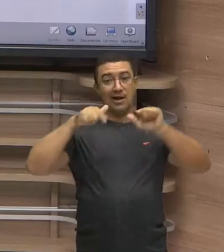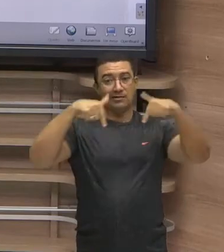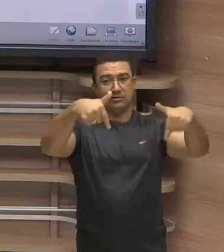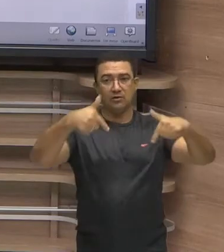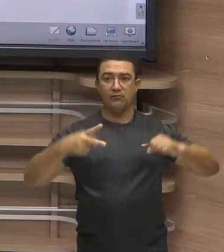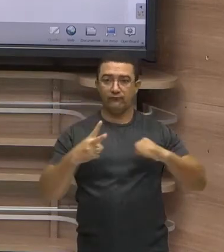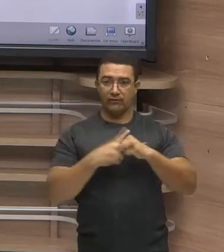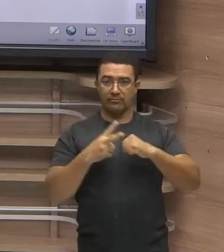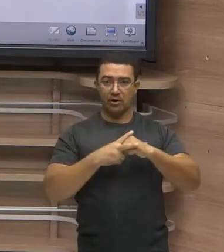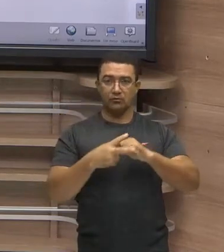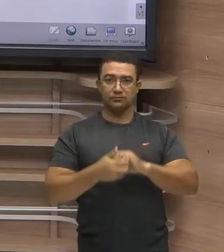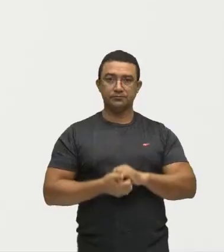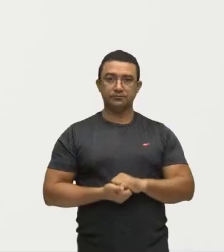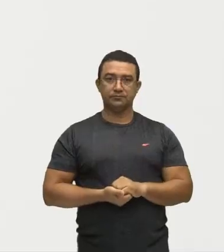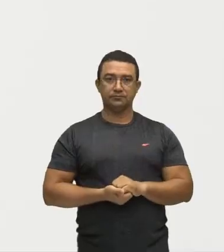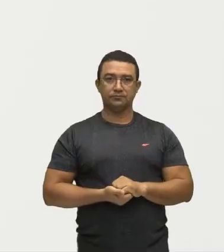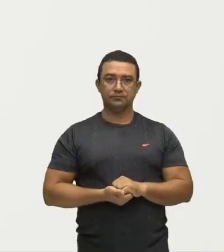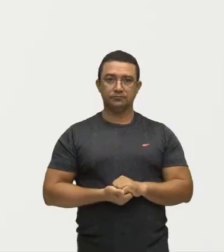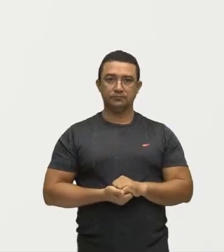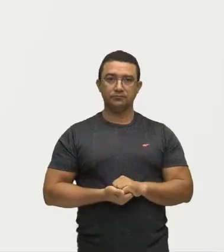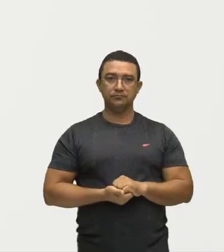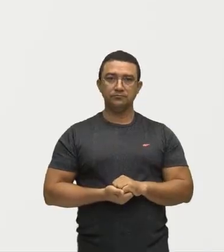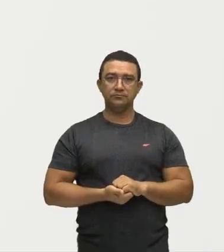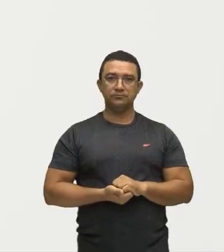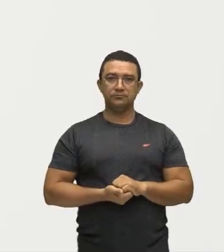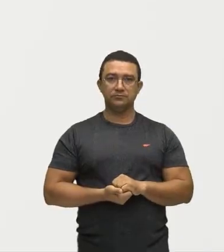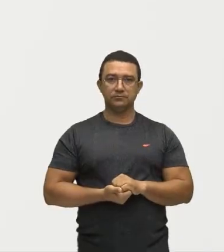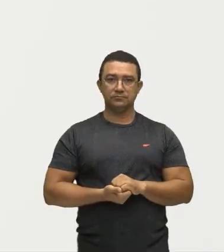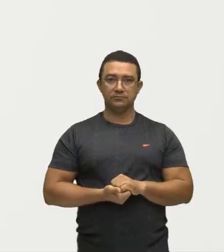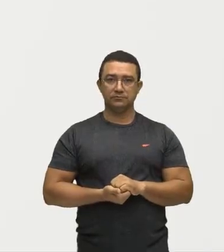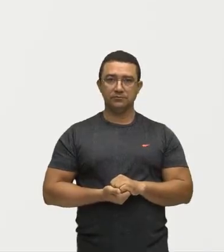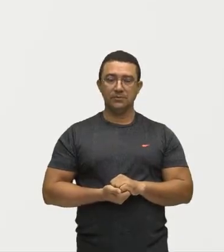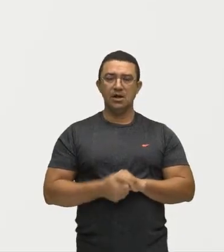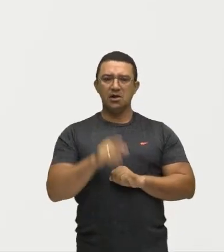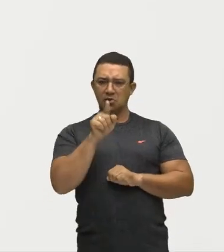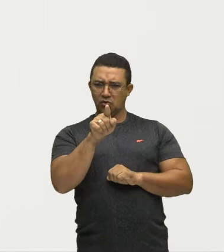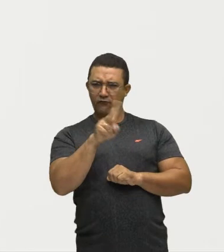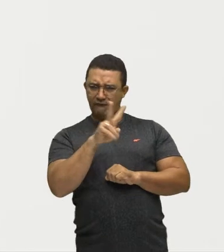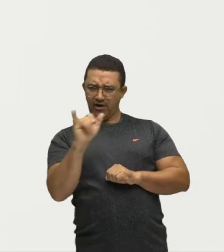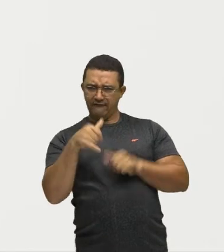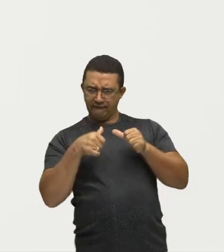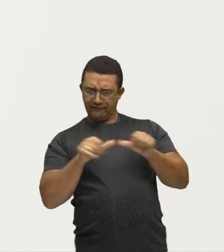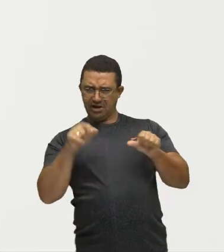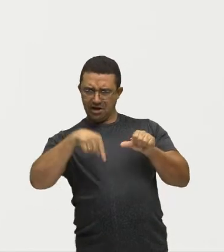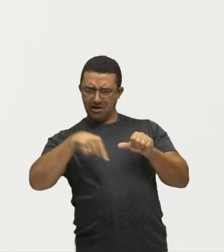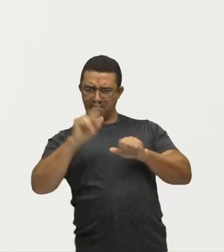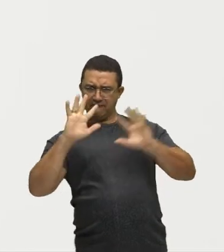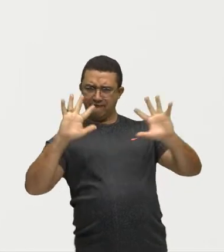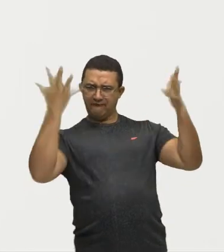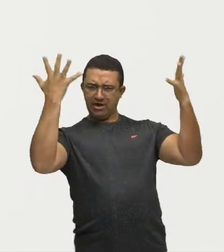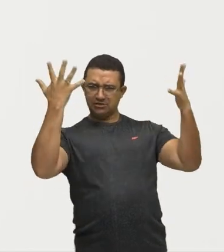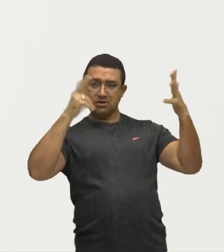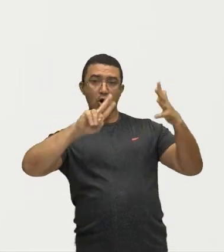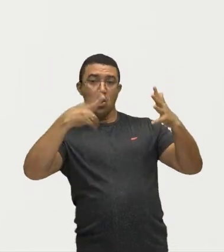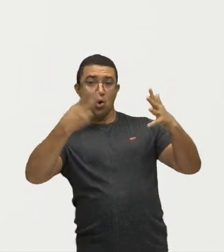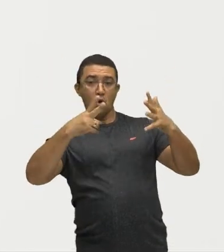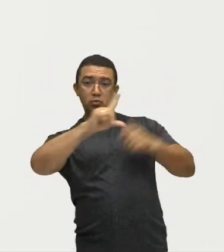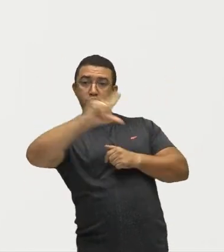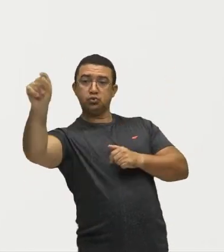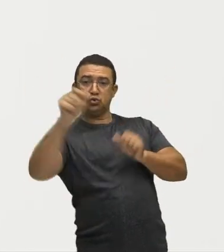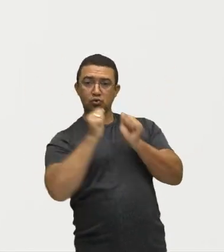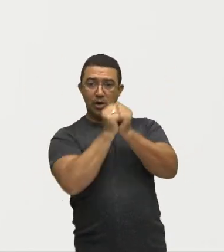aí no exemplo, olha só o exemplo aqui, ó. Presta atenção. Então, você vai ficar na festa ou você vai sair com os